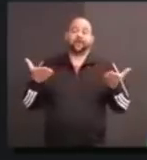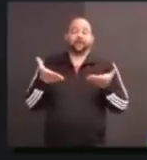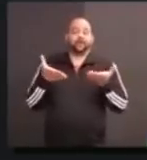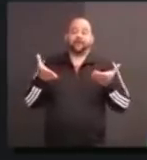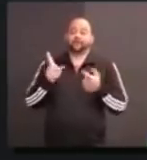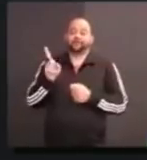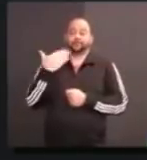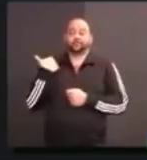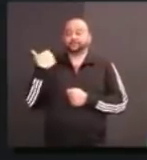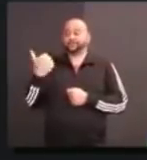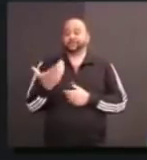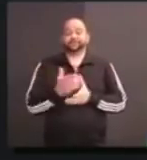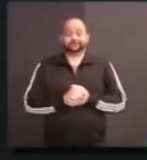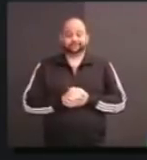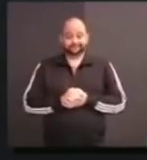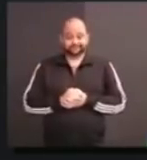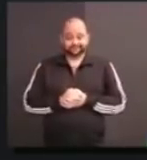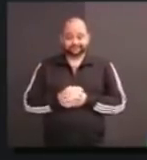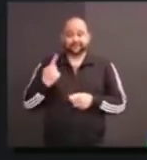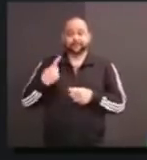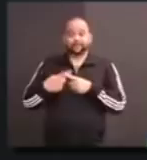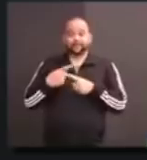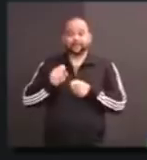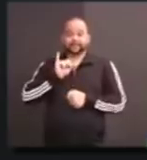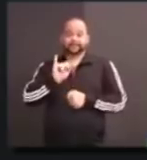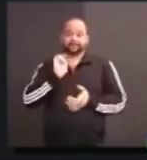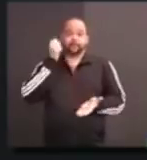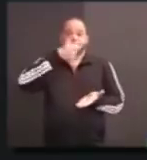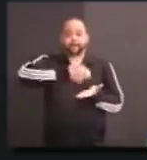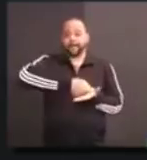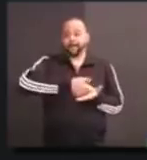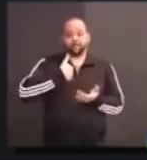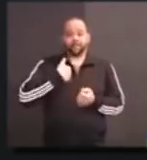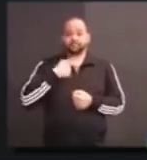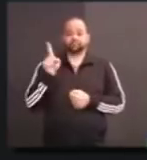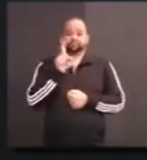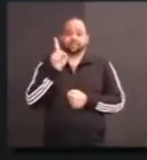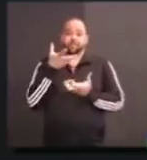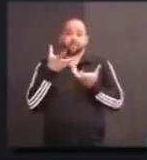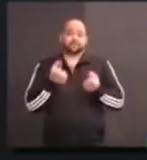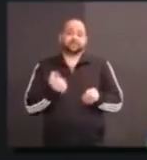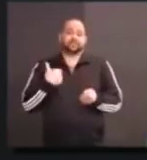porque sabem, se for pago, eu não vou.